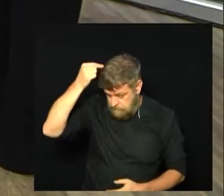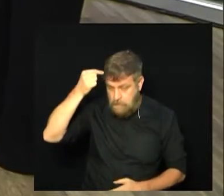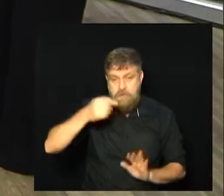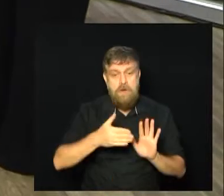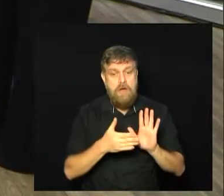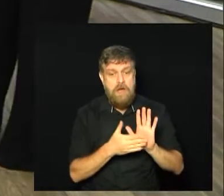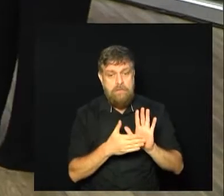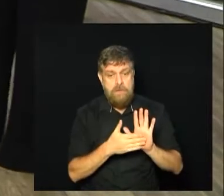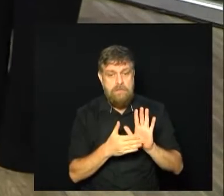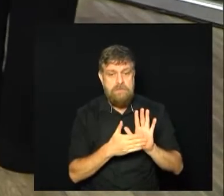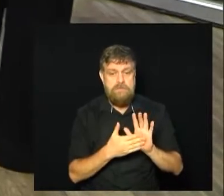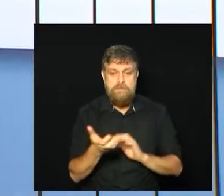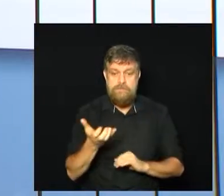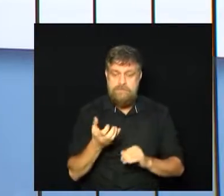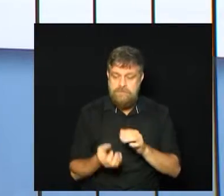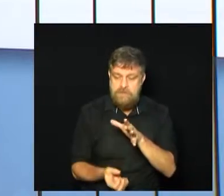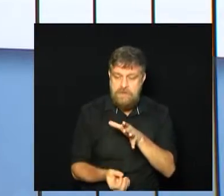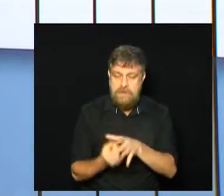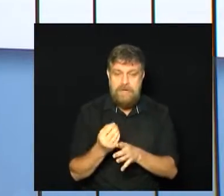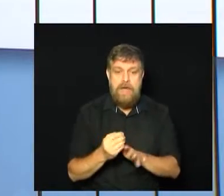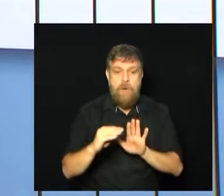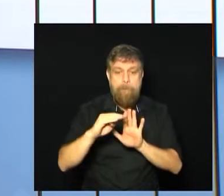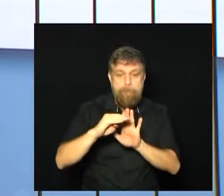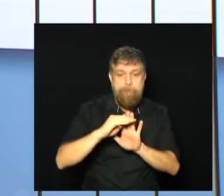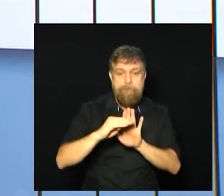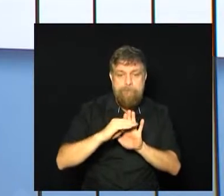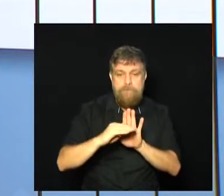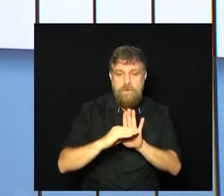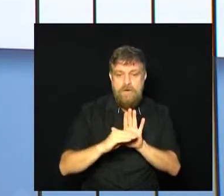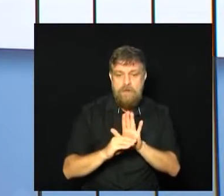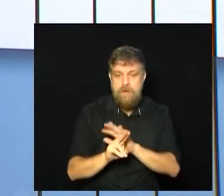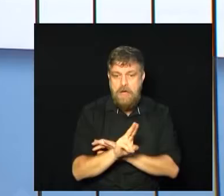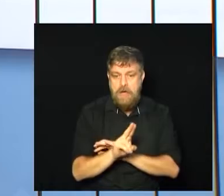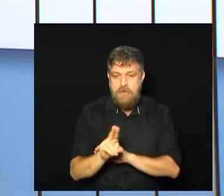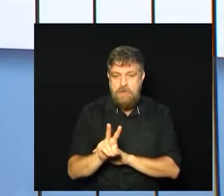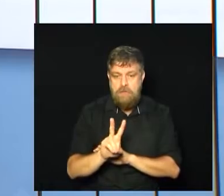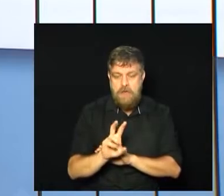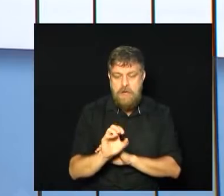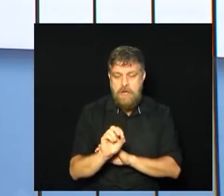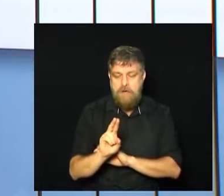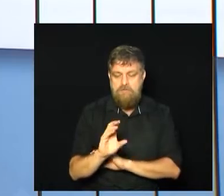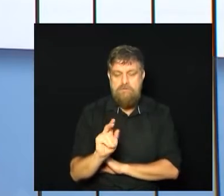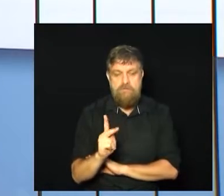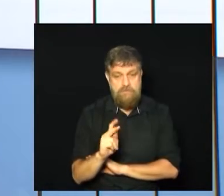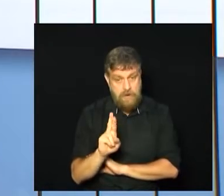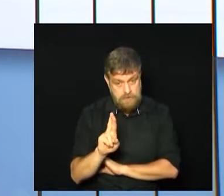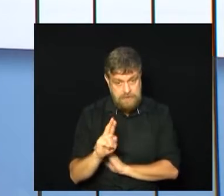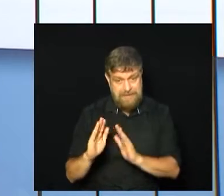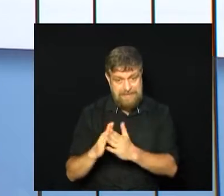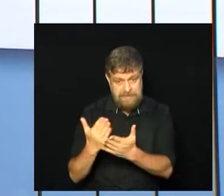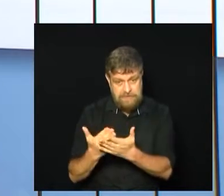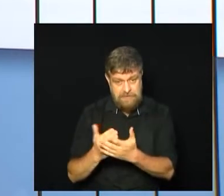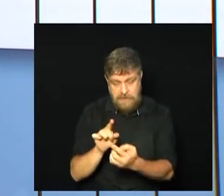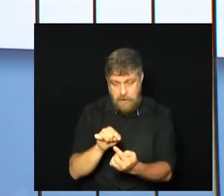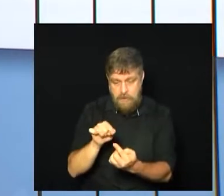do parlamentar quer instituir um programa chamado Voucher Escolar. A ideia é